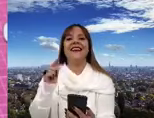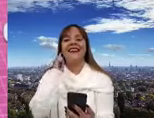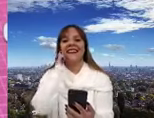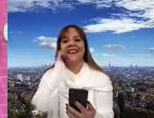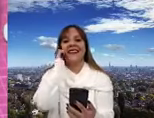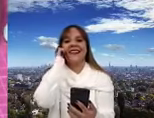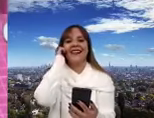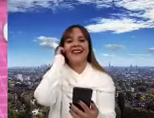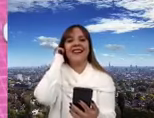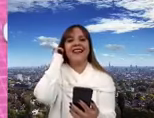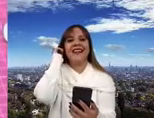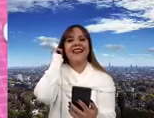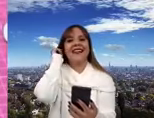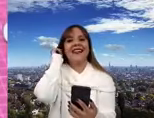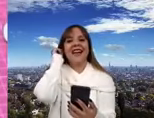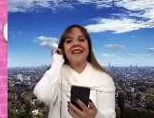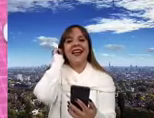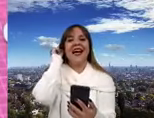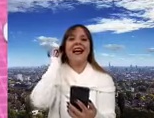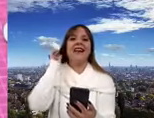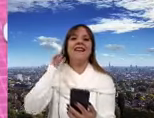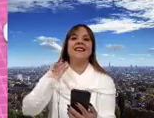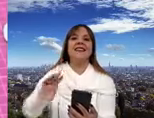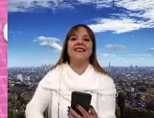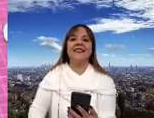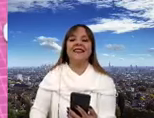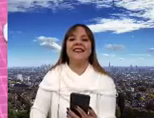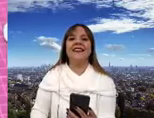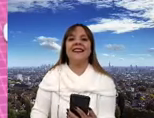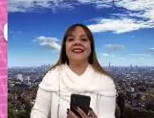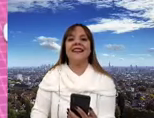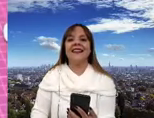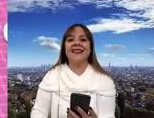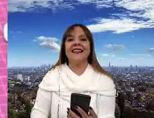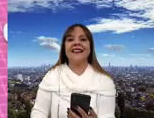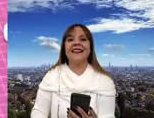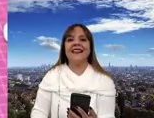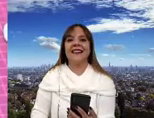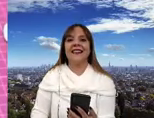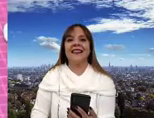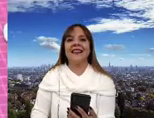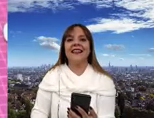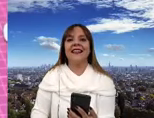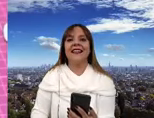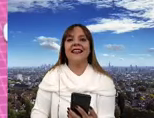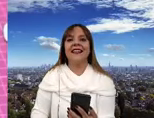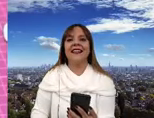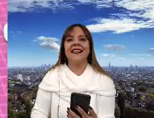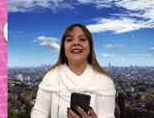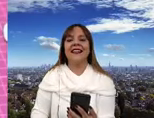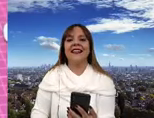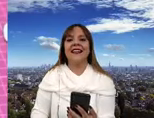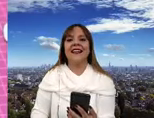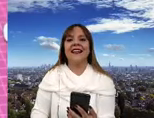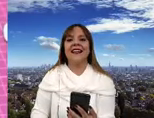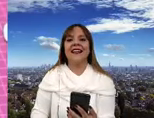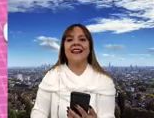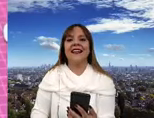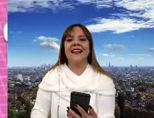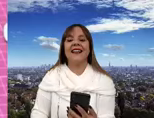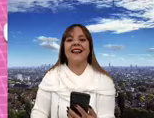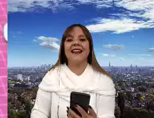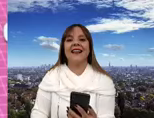o sanduíche. Tá. Da cabeça do feltro, Ah. EVA e feltro. E o sentido da